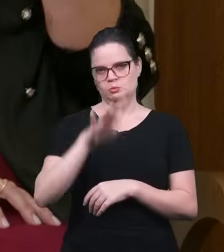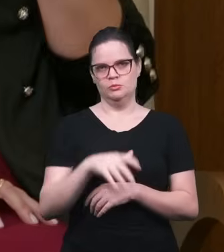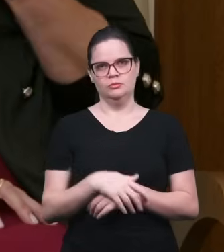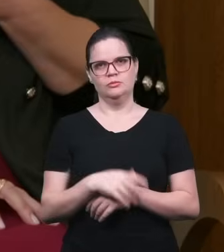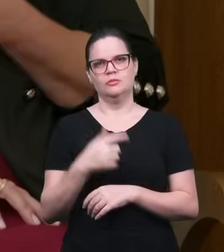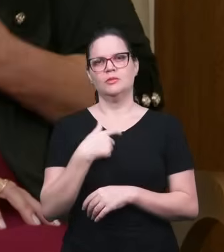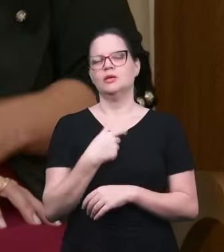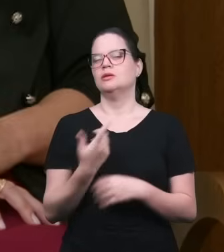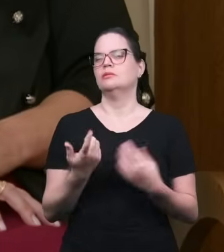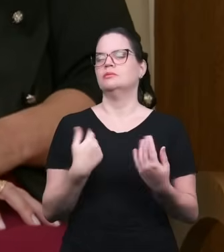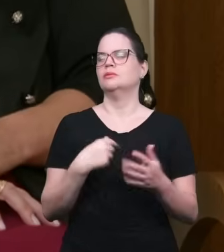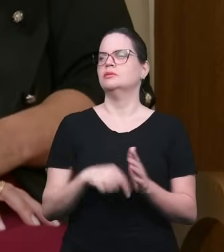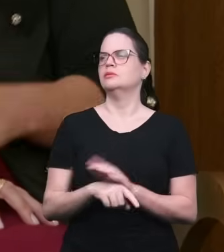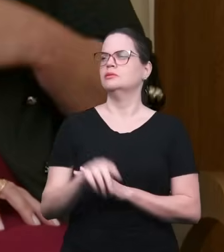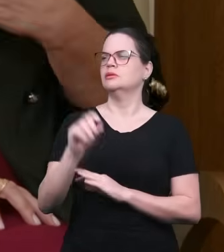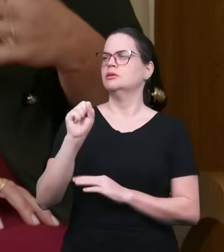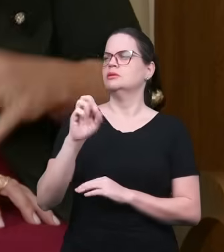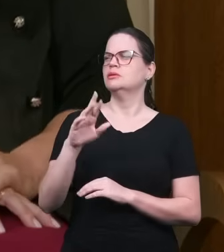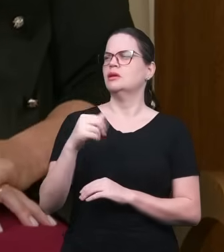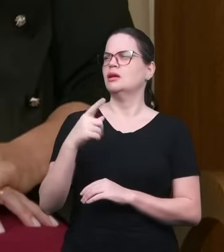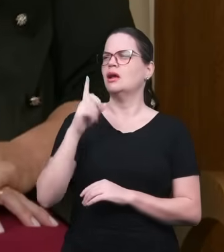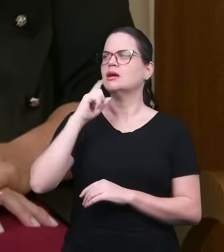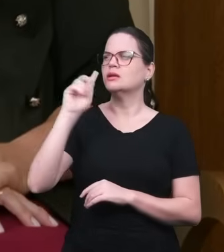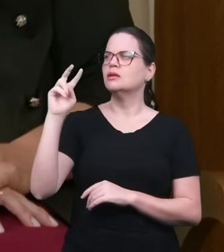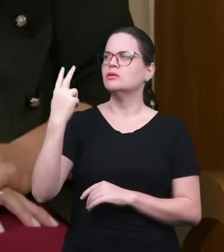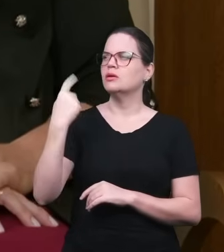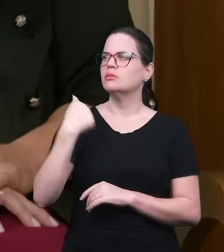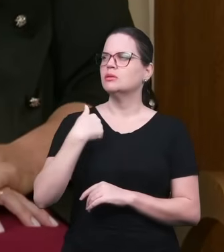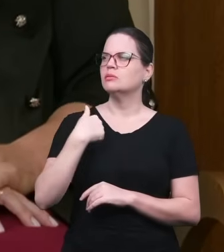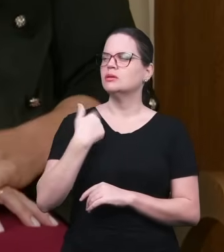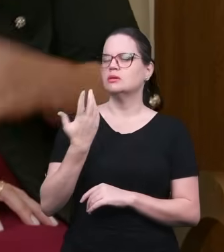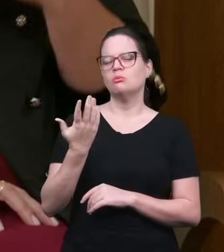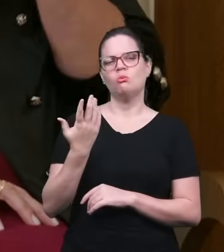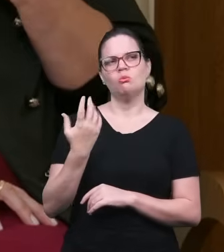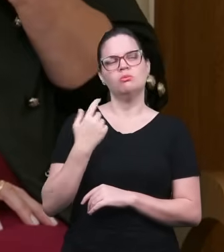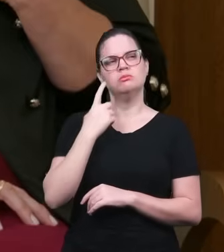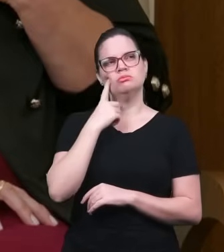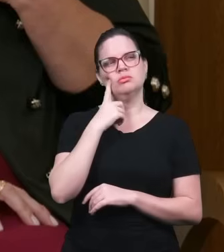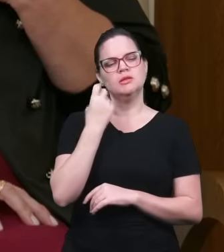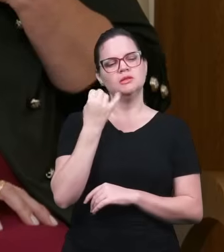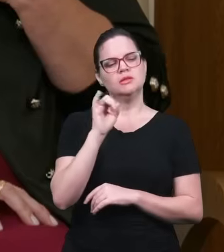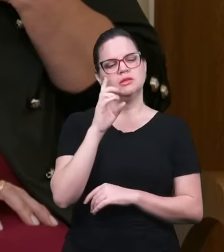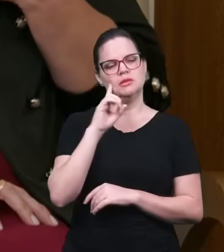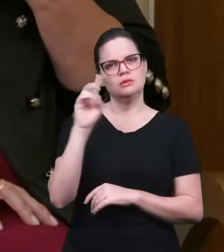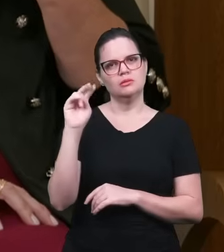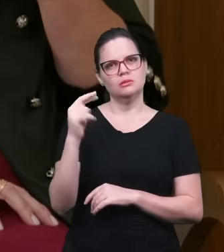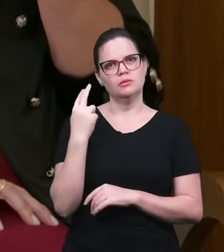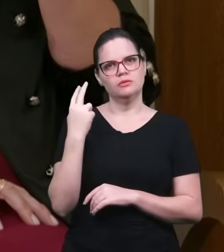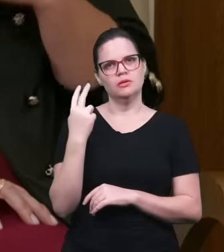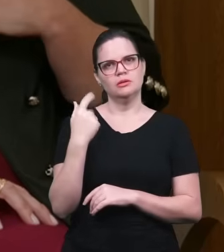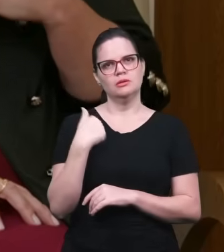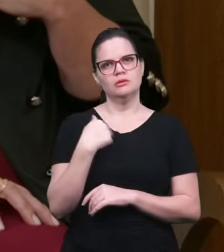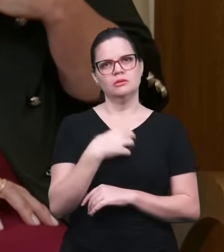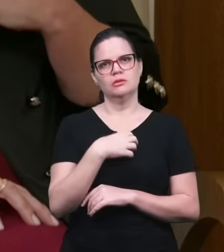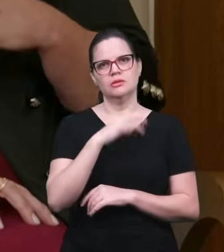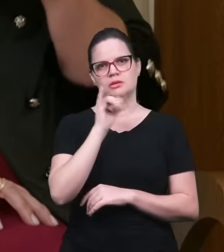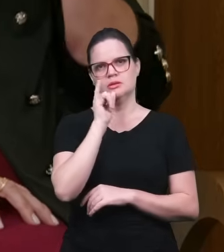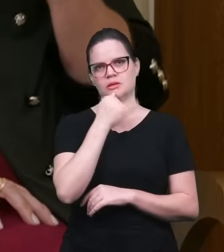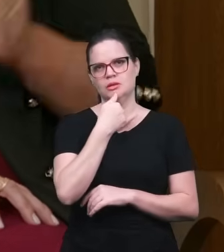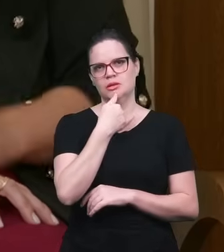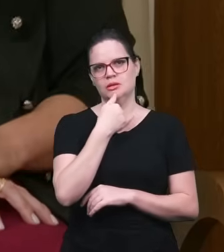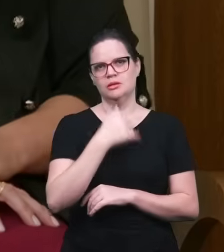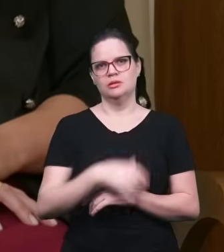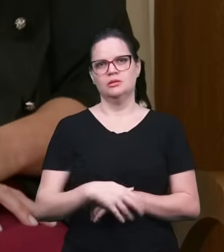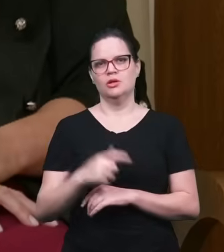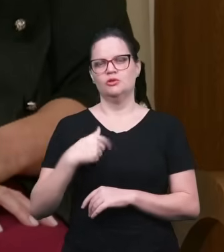será que Deus me vê? Eu perguntei. E assim, eu falei, se Deus está me vendo, eu falei, eu estou me sentindo triste, quando